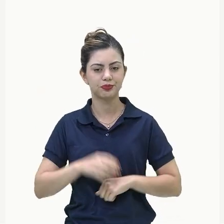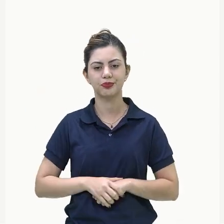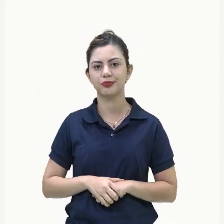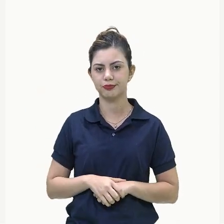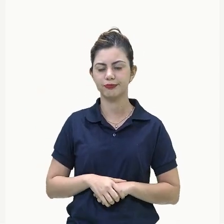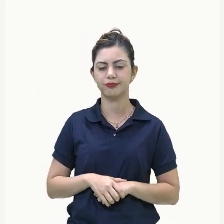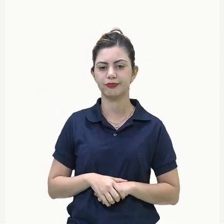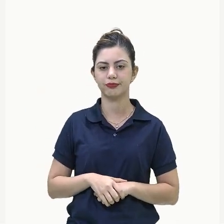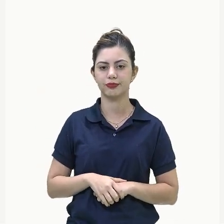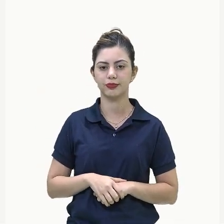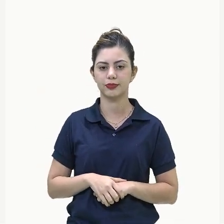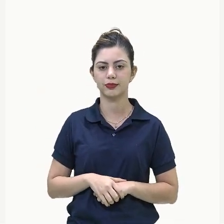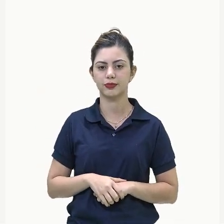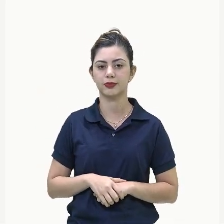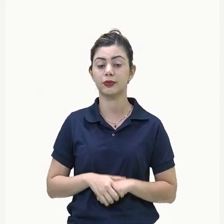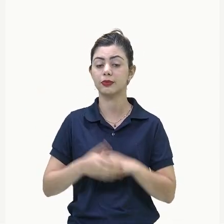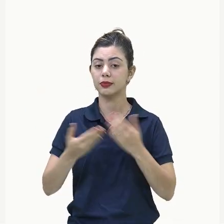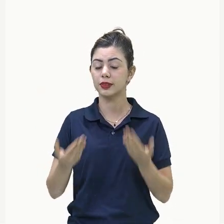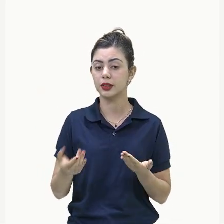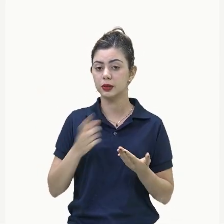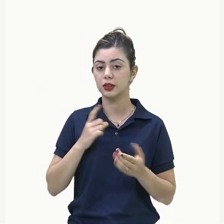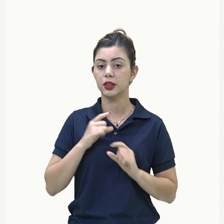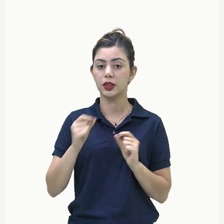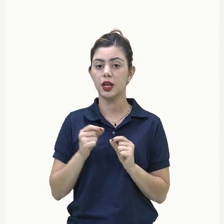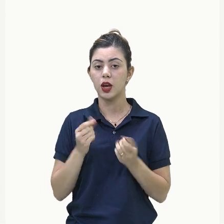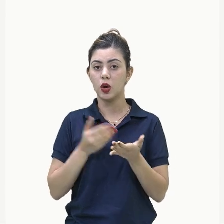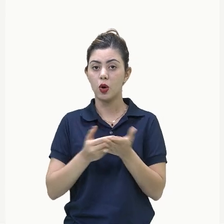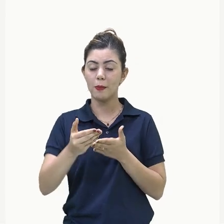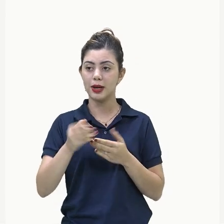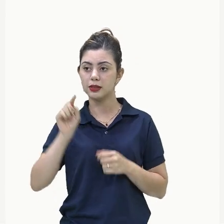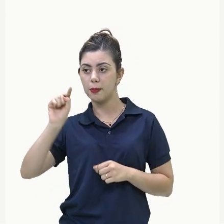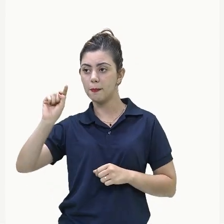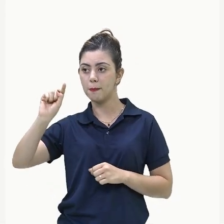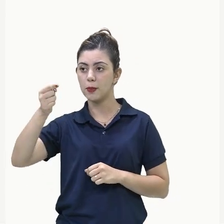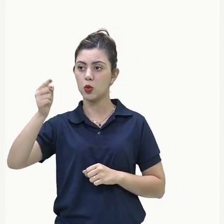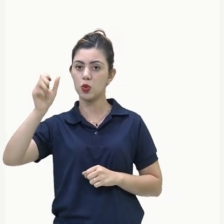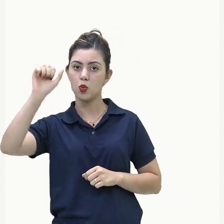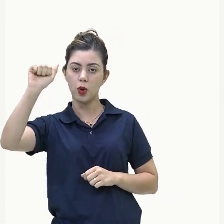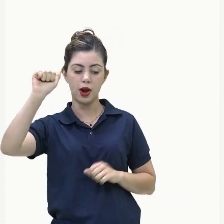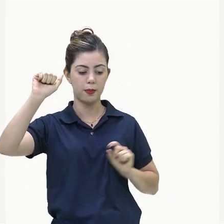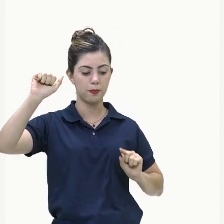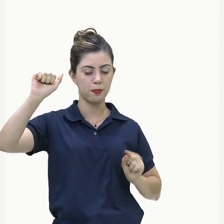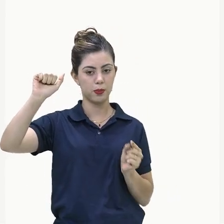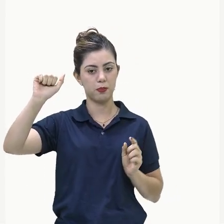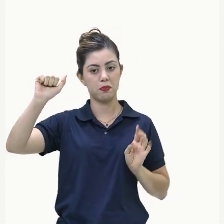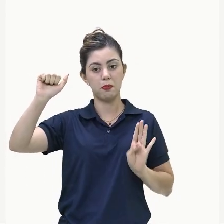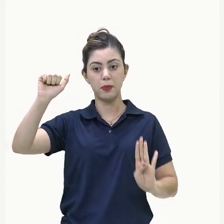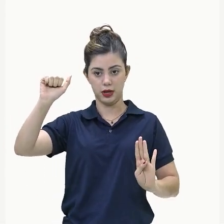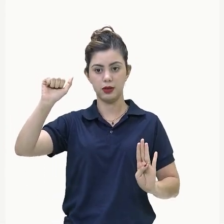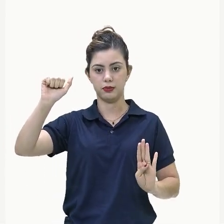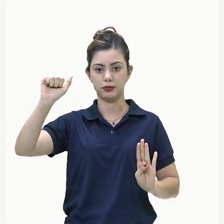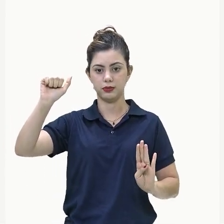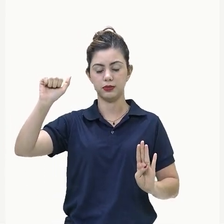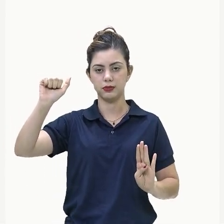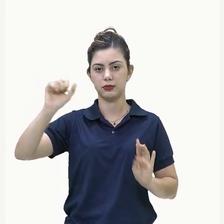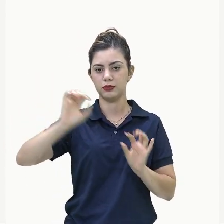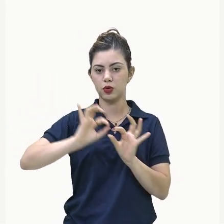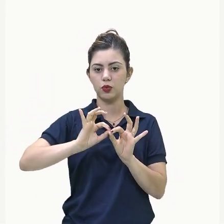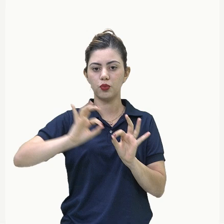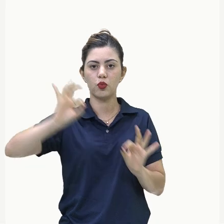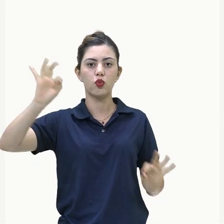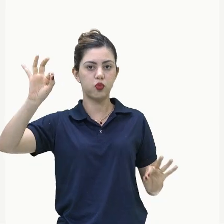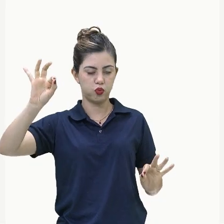então início em A e fim em B, né? Ou contrário, né? Início em B e fim em A. Isso não